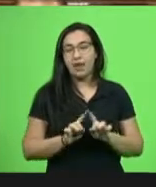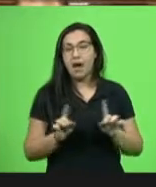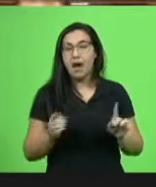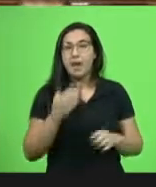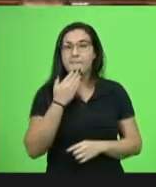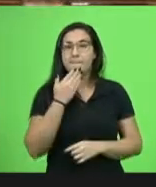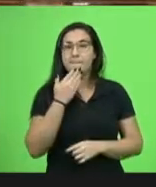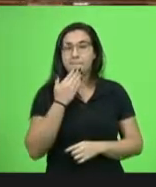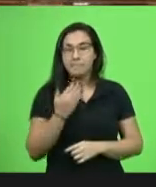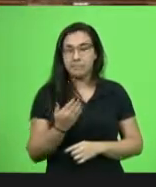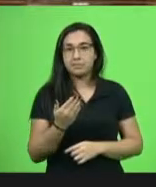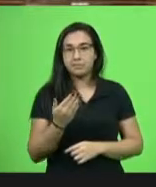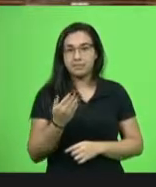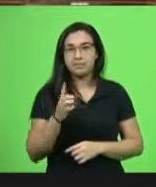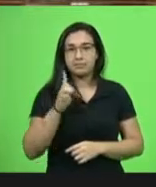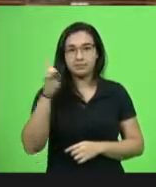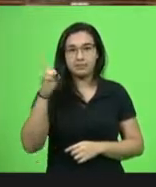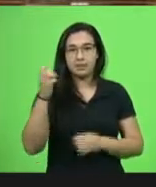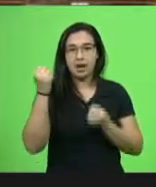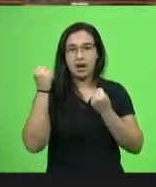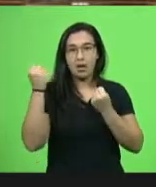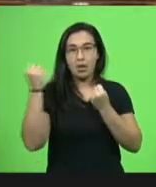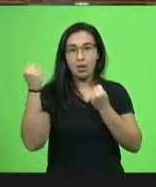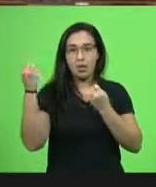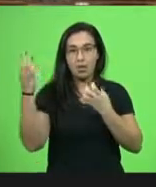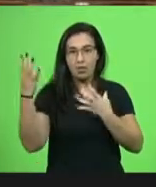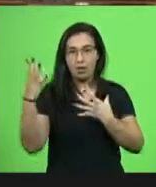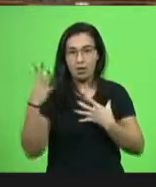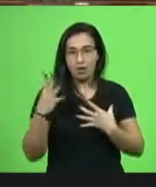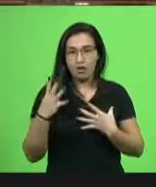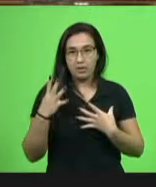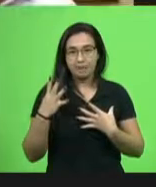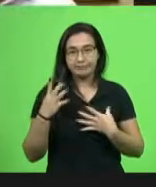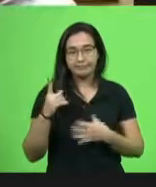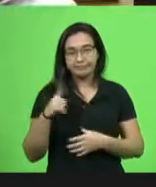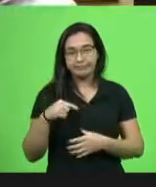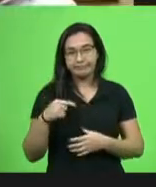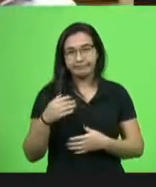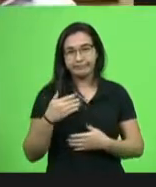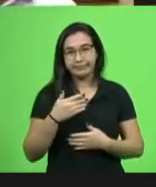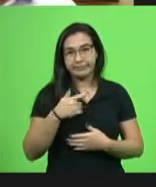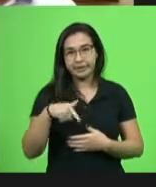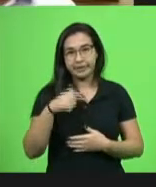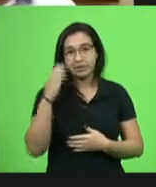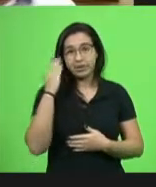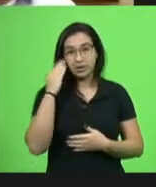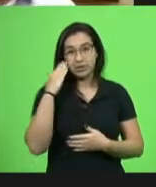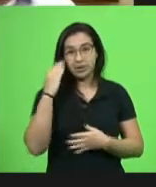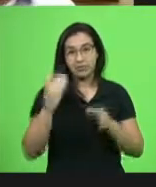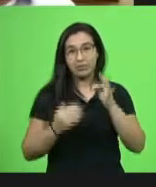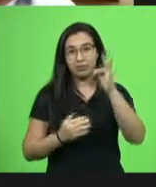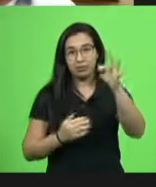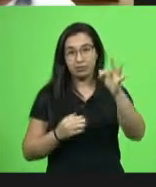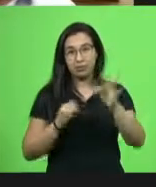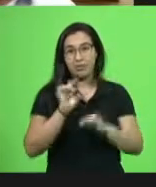força, e esse é o nosso caminho, né? O dia chegará de cada um.